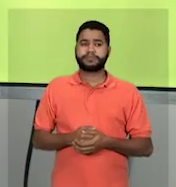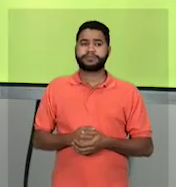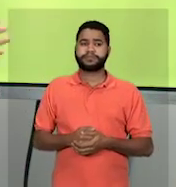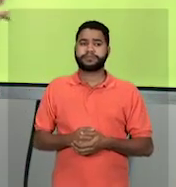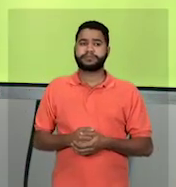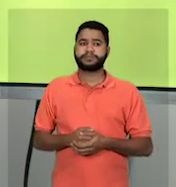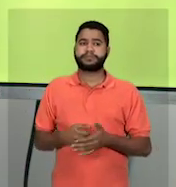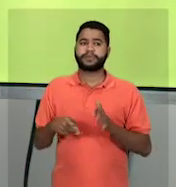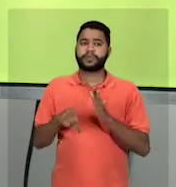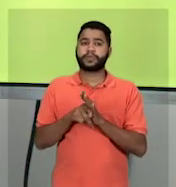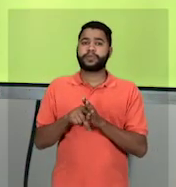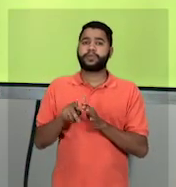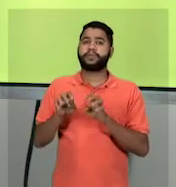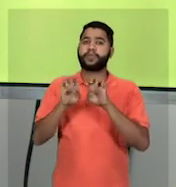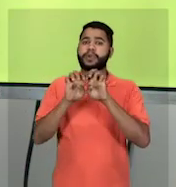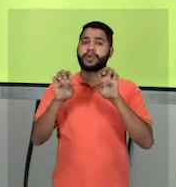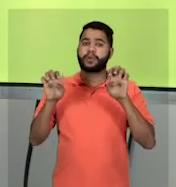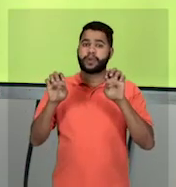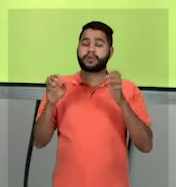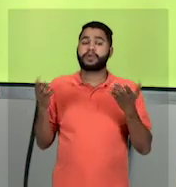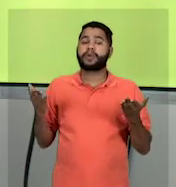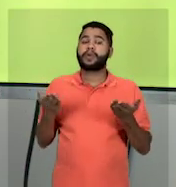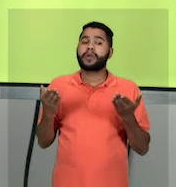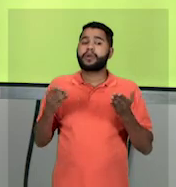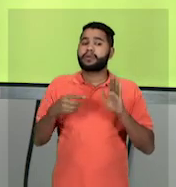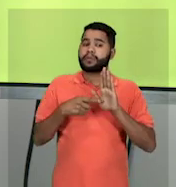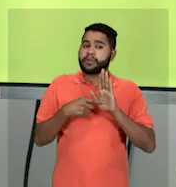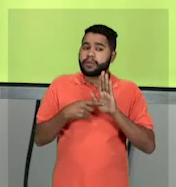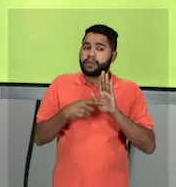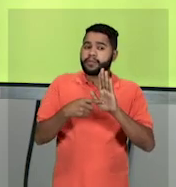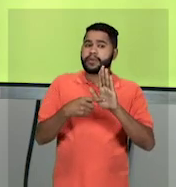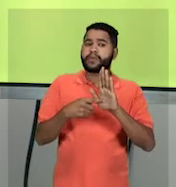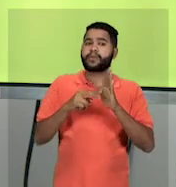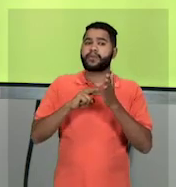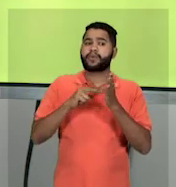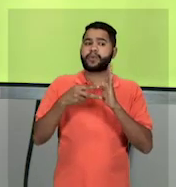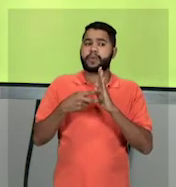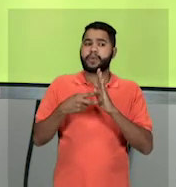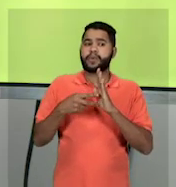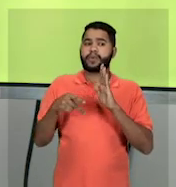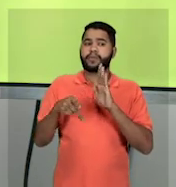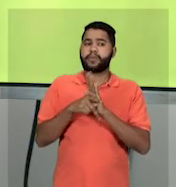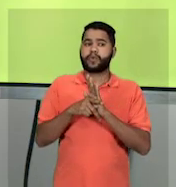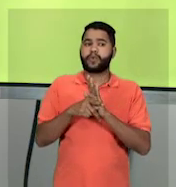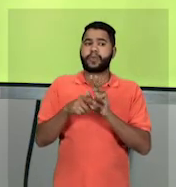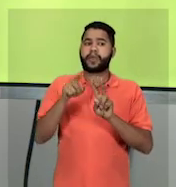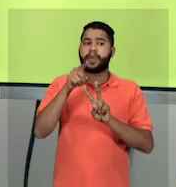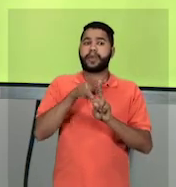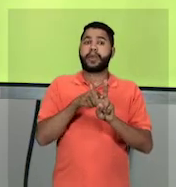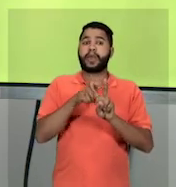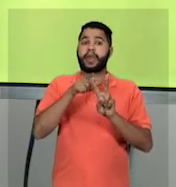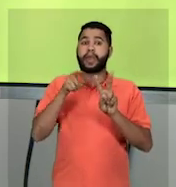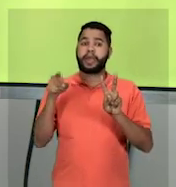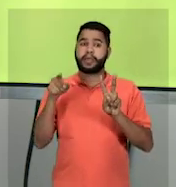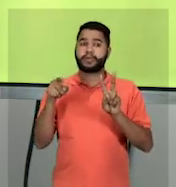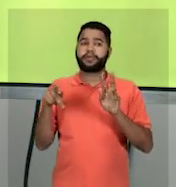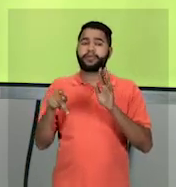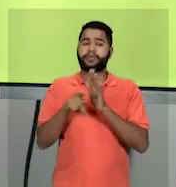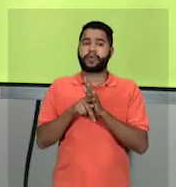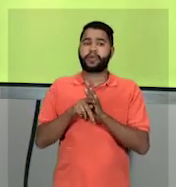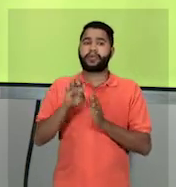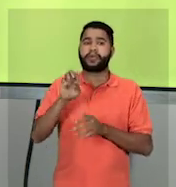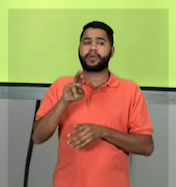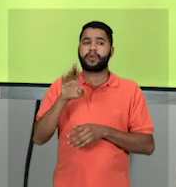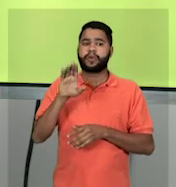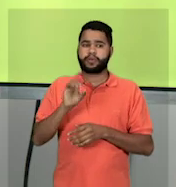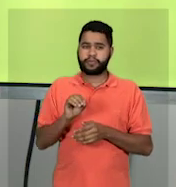vista no caso definição de equação agora nós vamos apresentar a definição de raiz de uma equação beleza raiz